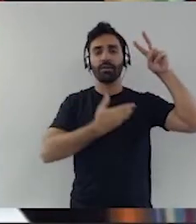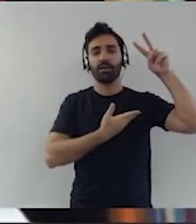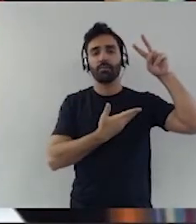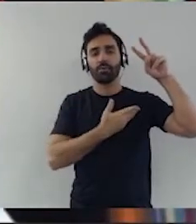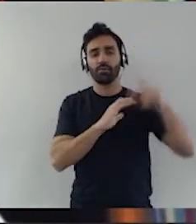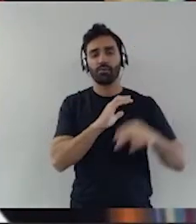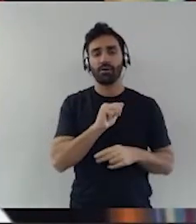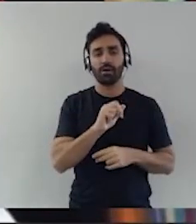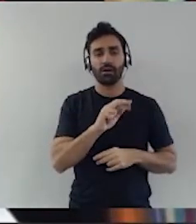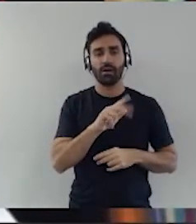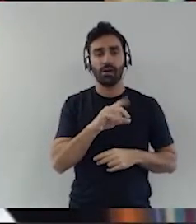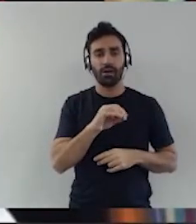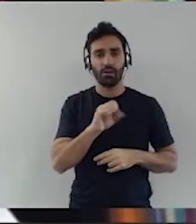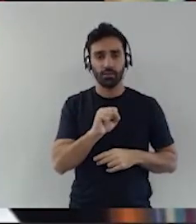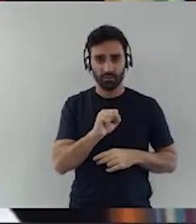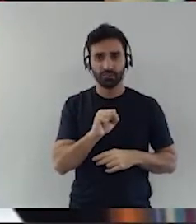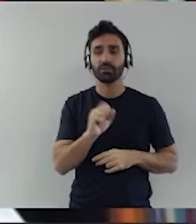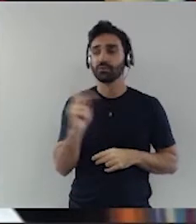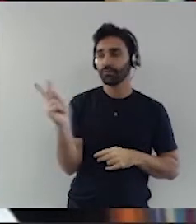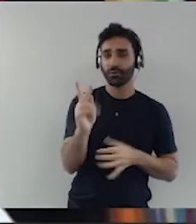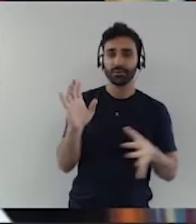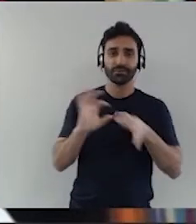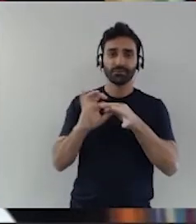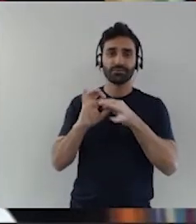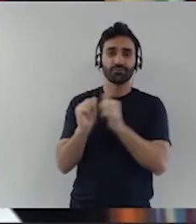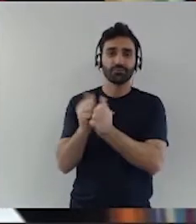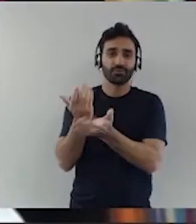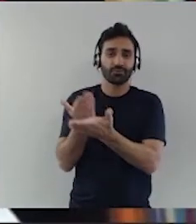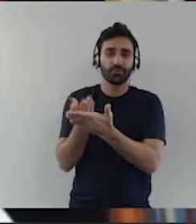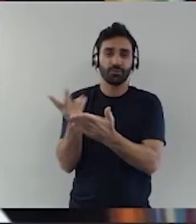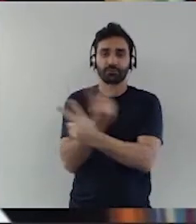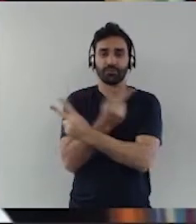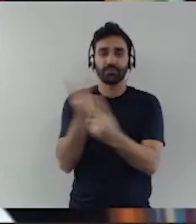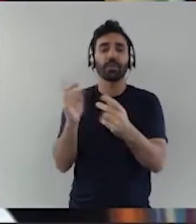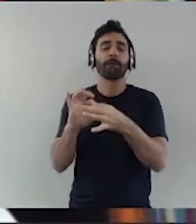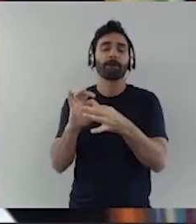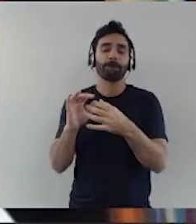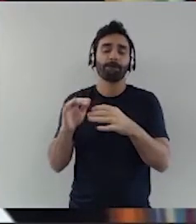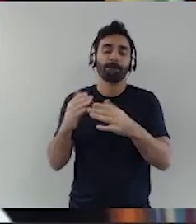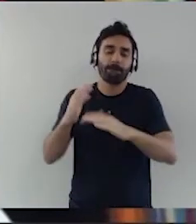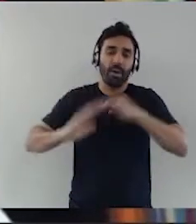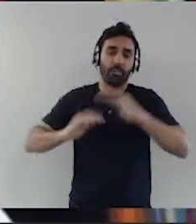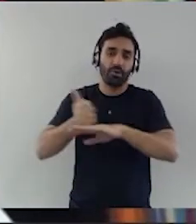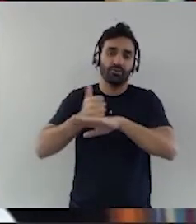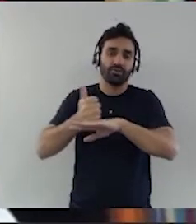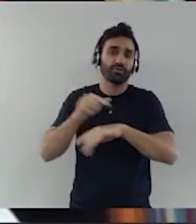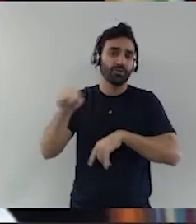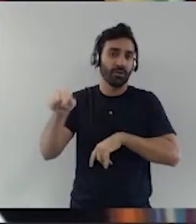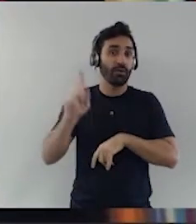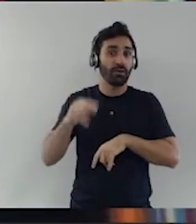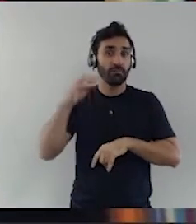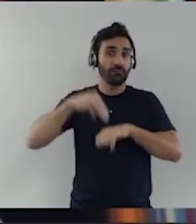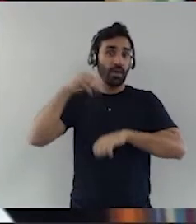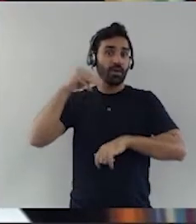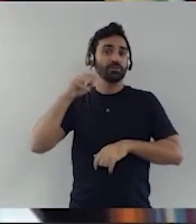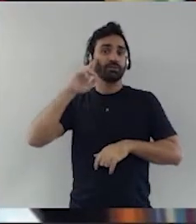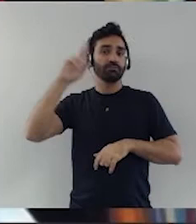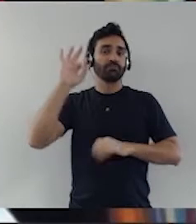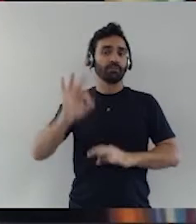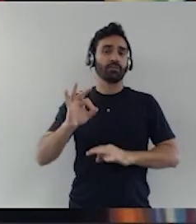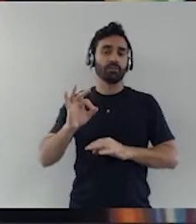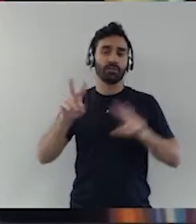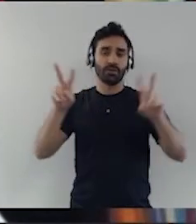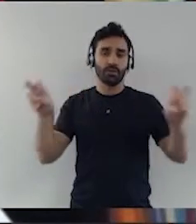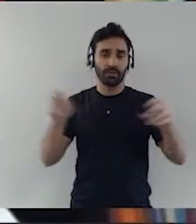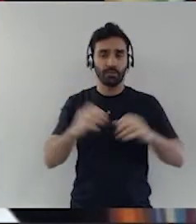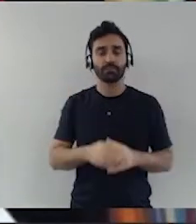Carlos Pinto Coelho Mota, seu parceiro acadêmico e profissional de tantos anos, um dos mestres aí, sempre no tema que nós